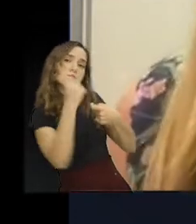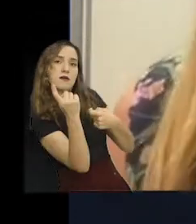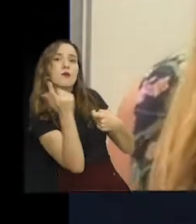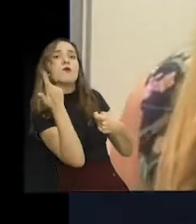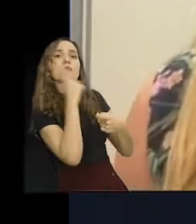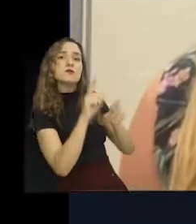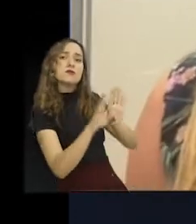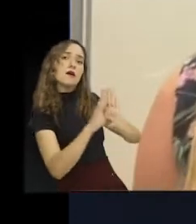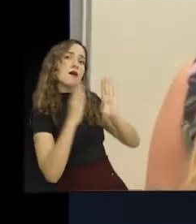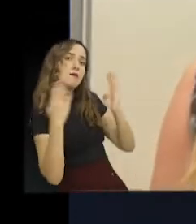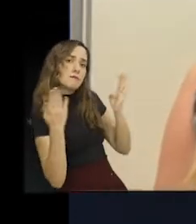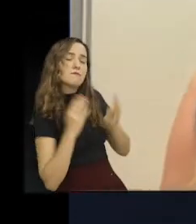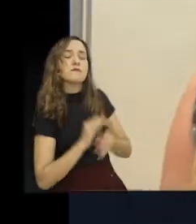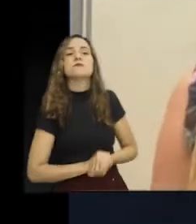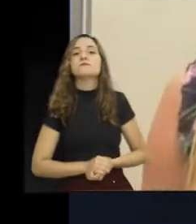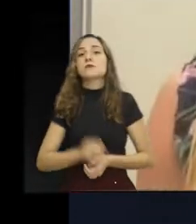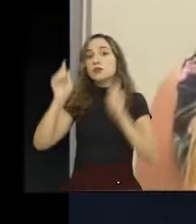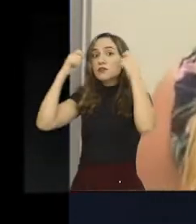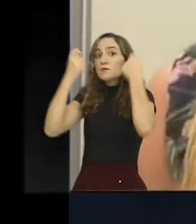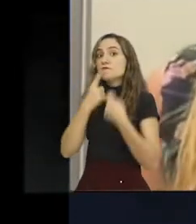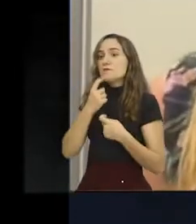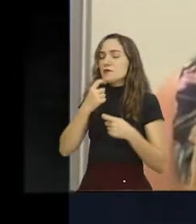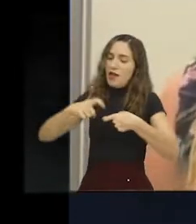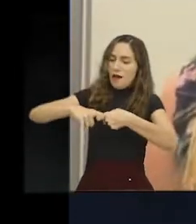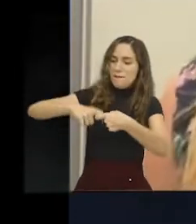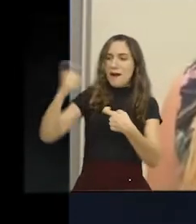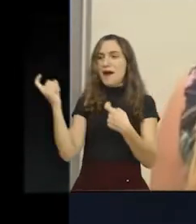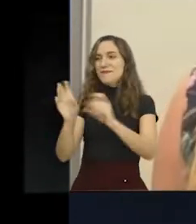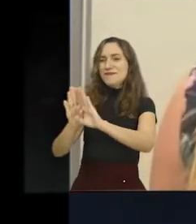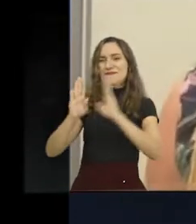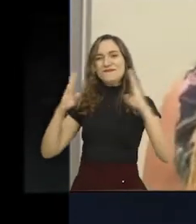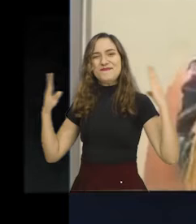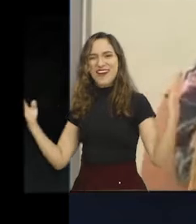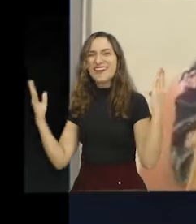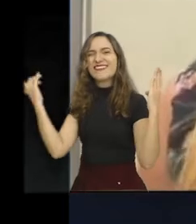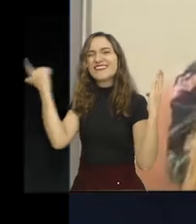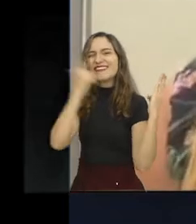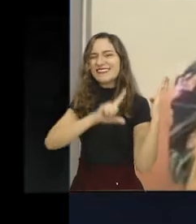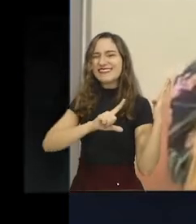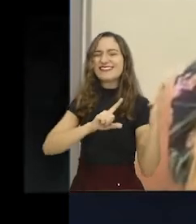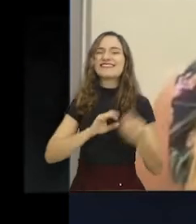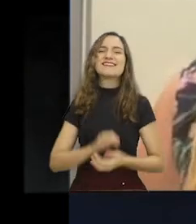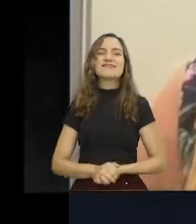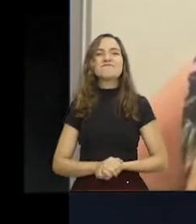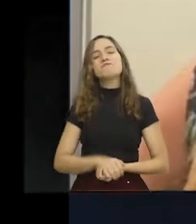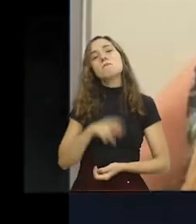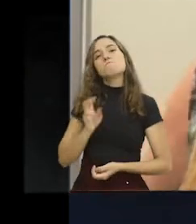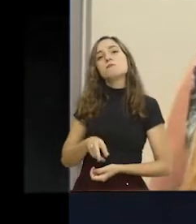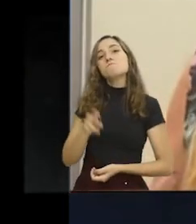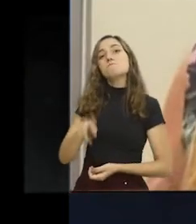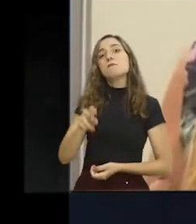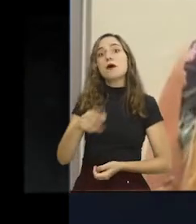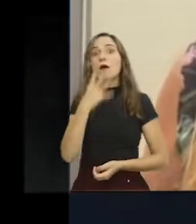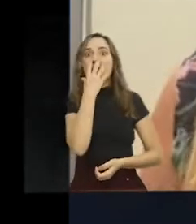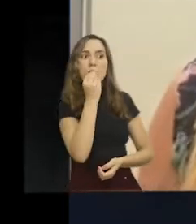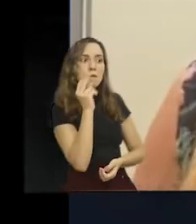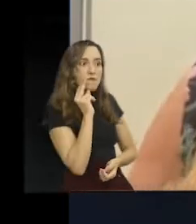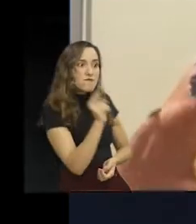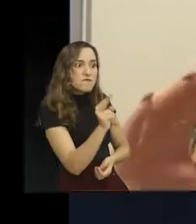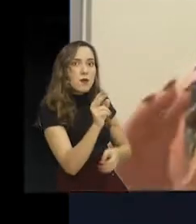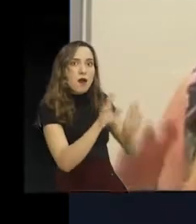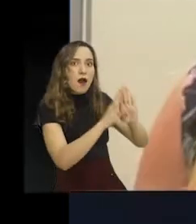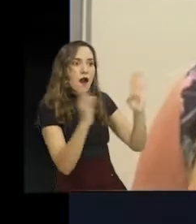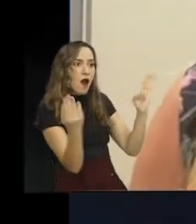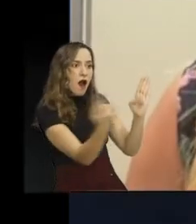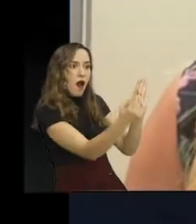ferrolho sobe. Chapeuzinho Vermelho puxou a tranca e a porta se abriu. O lobo, vendo